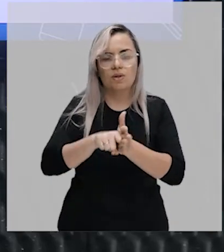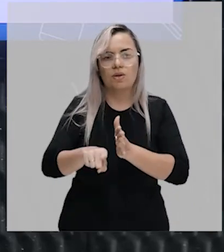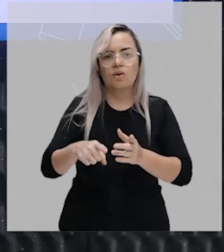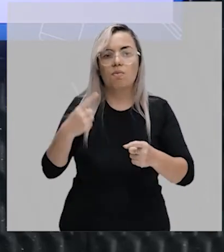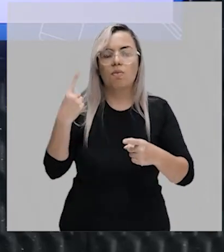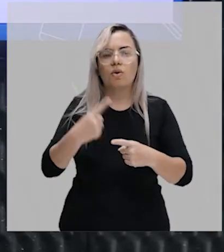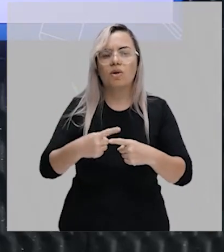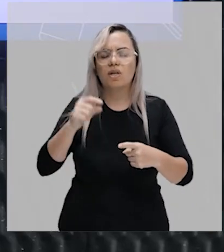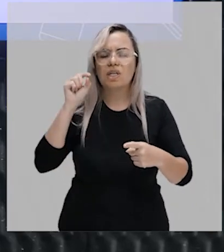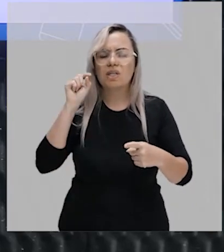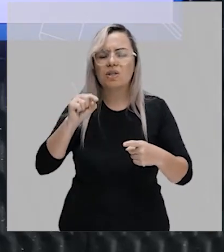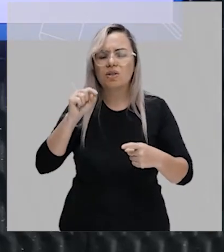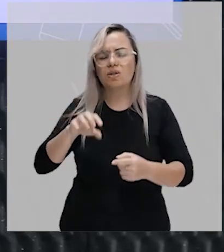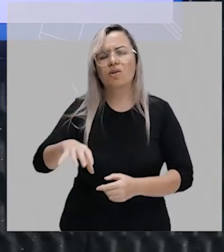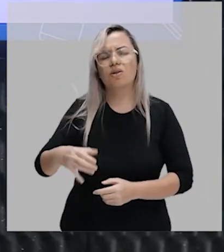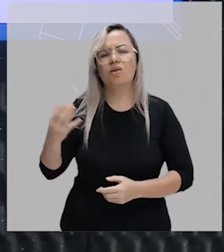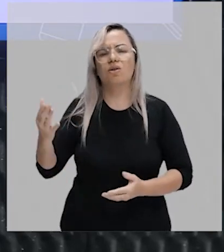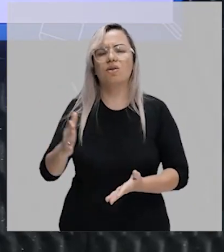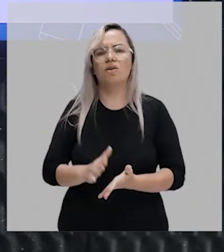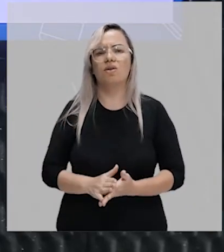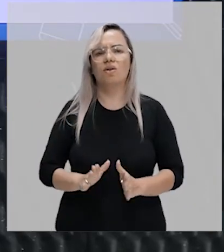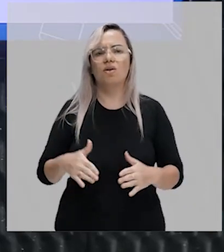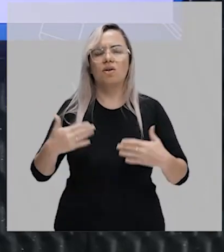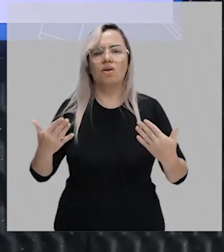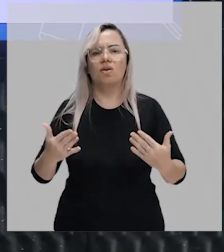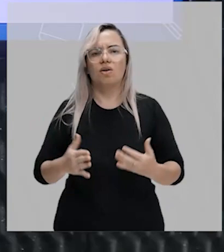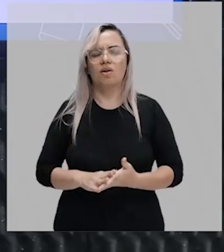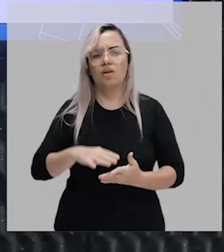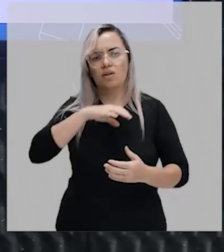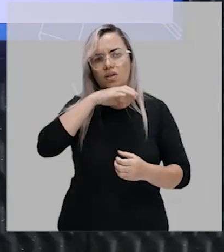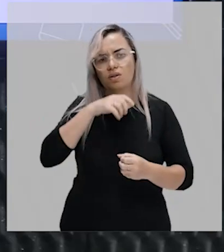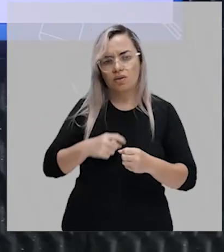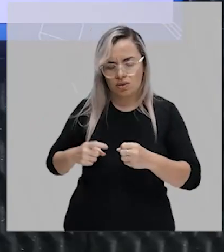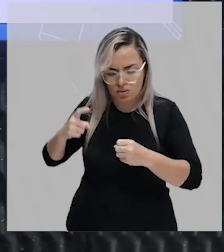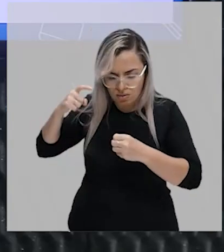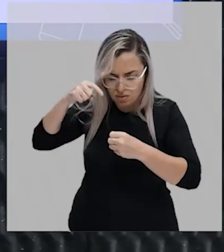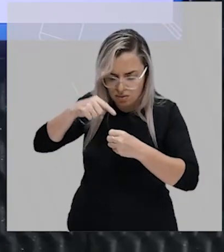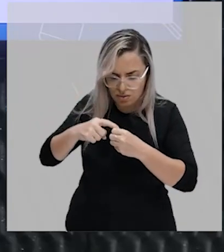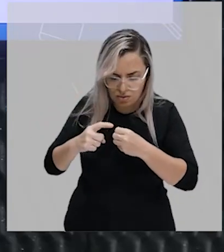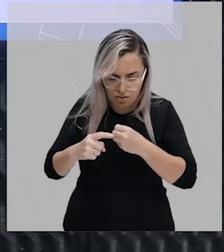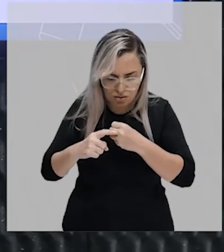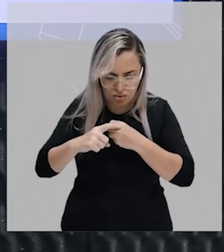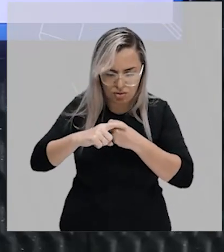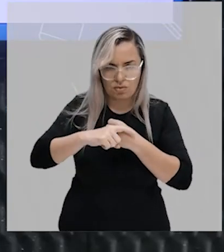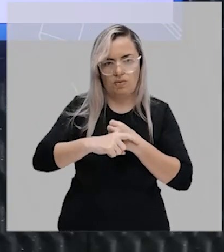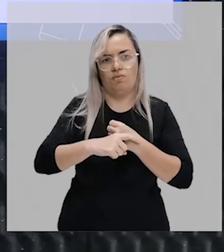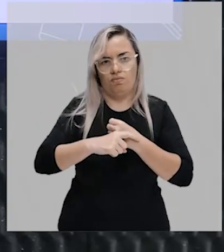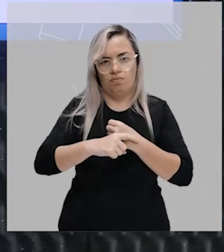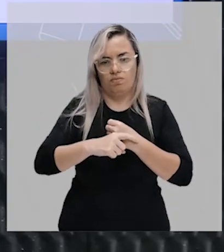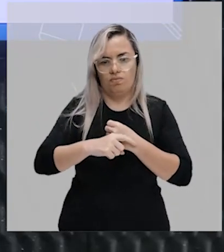isso está acontecendo? Por que que esse bichinho da goiaba está dentro da fruta? Então,